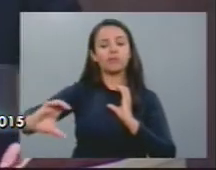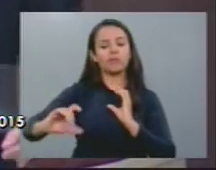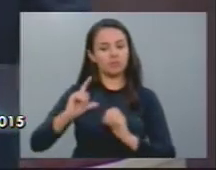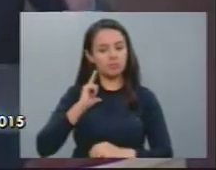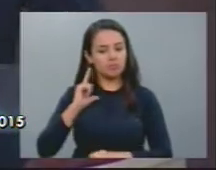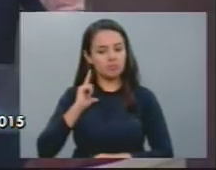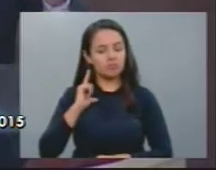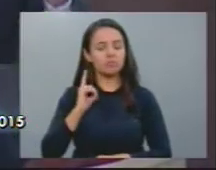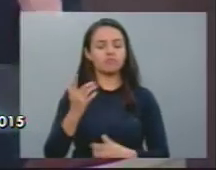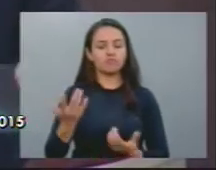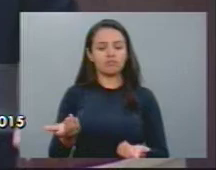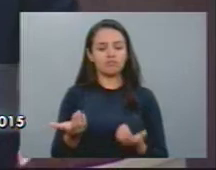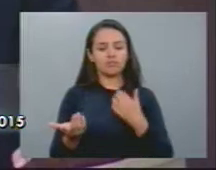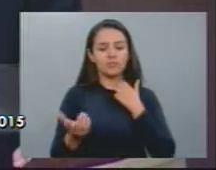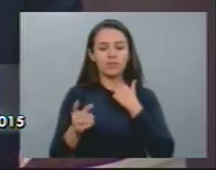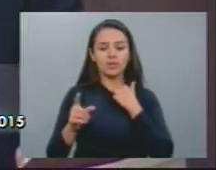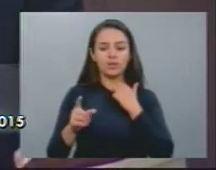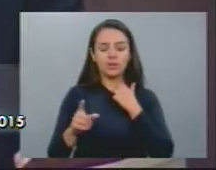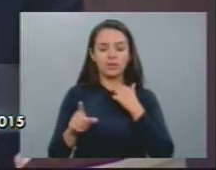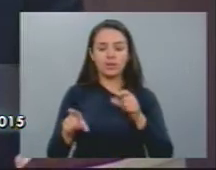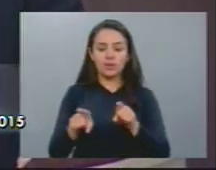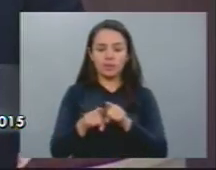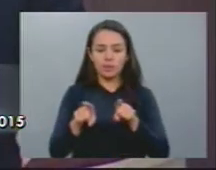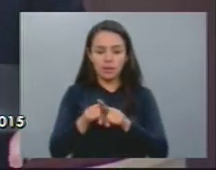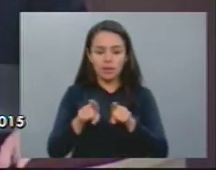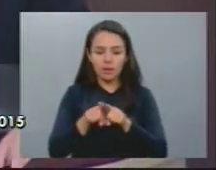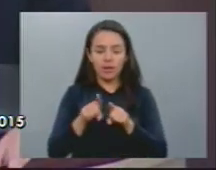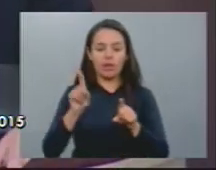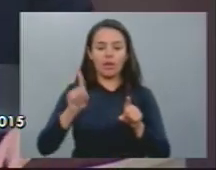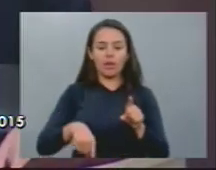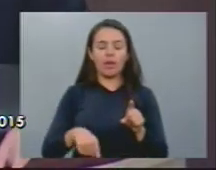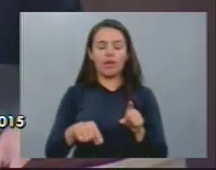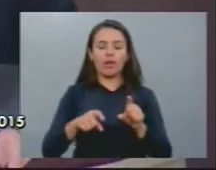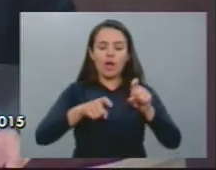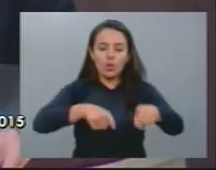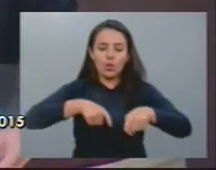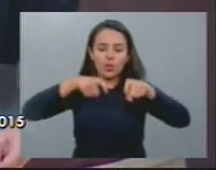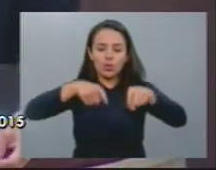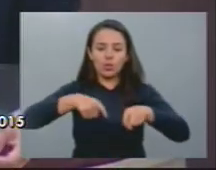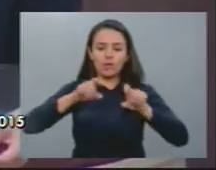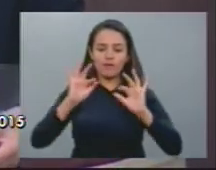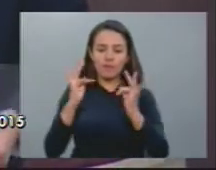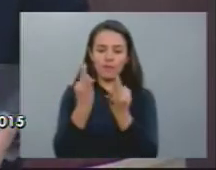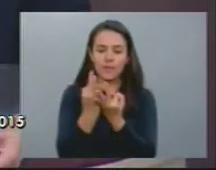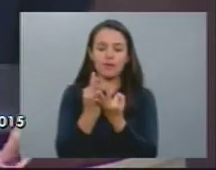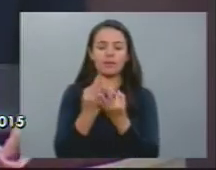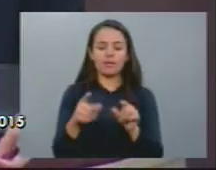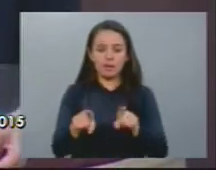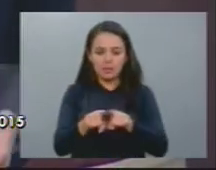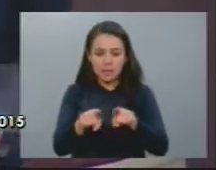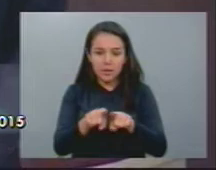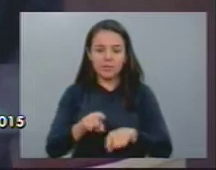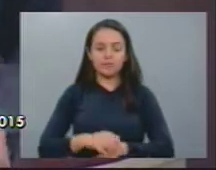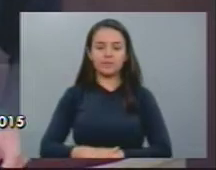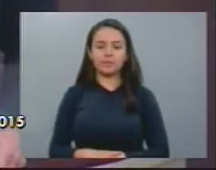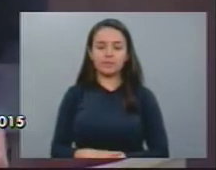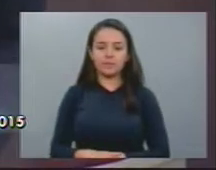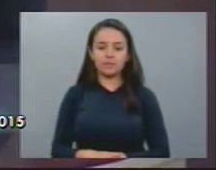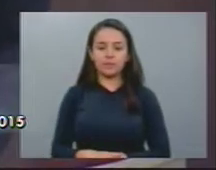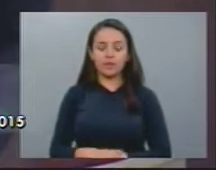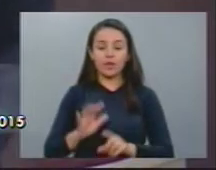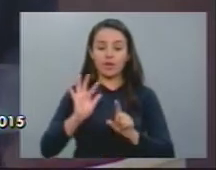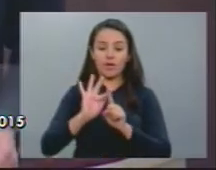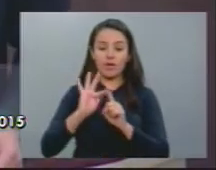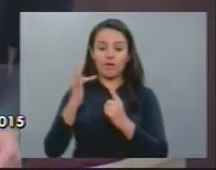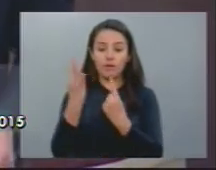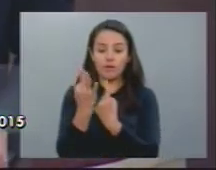Agroecológico, para a comercialização de produtos da agricultura familiar e ecológica, para o Fórum Estadual dos